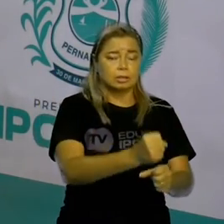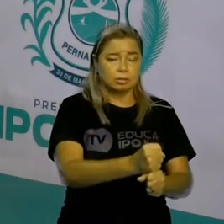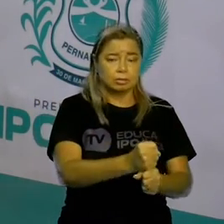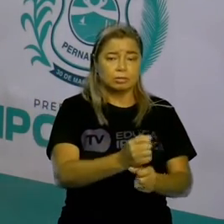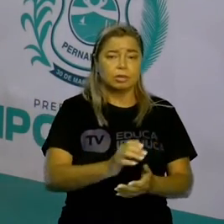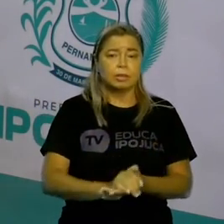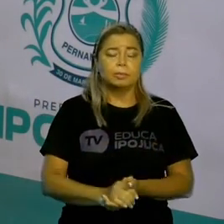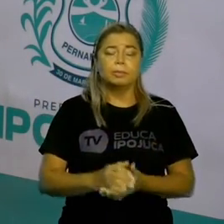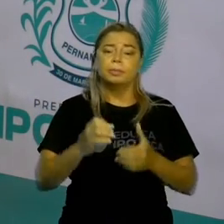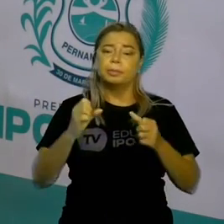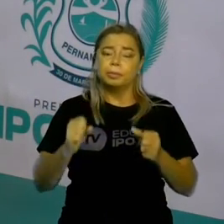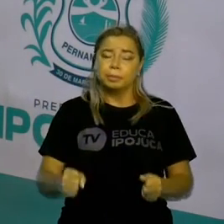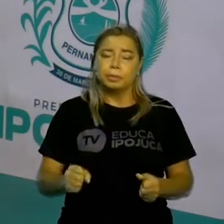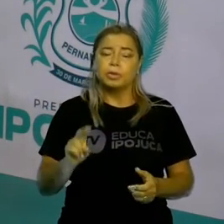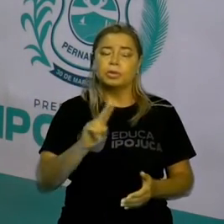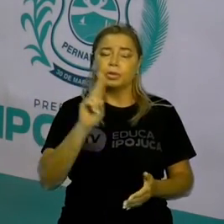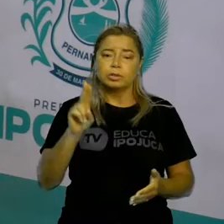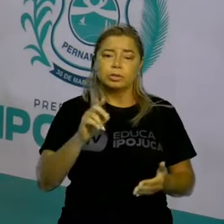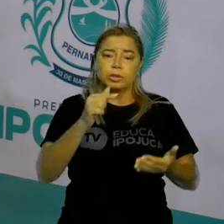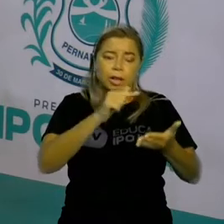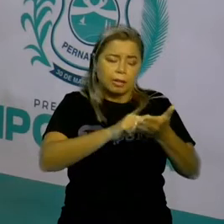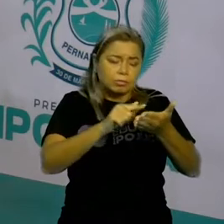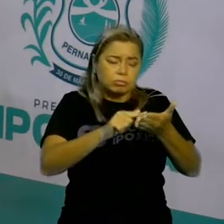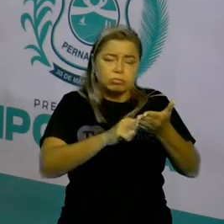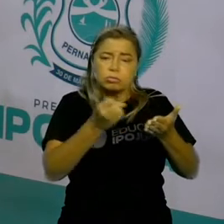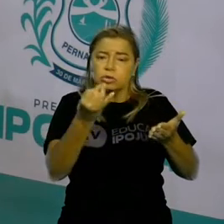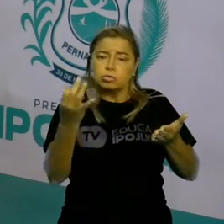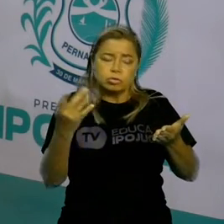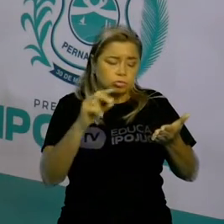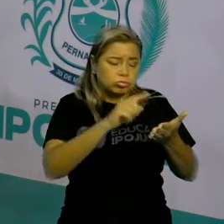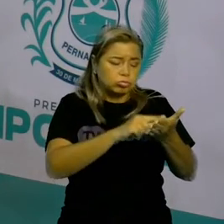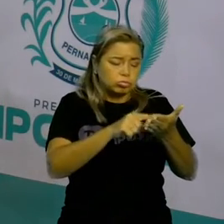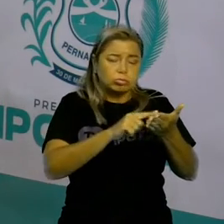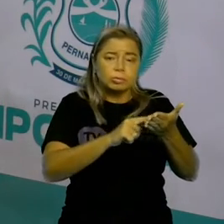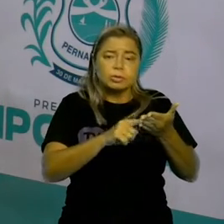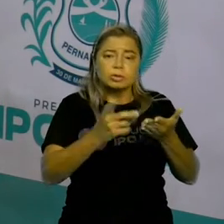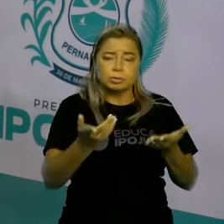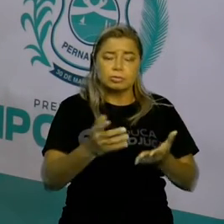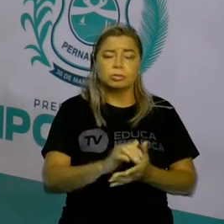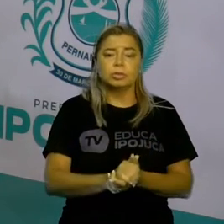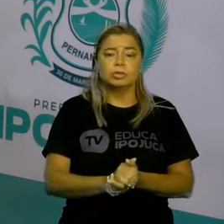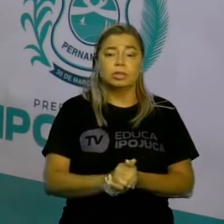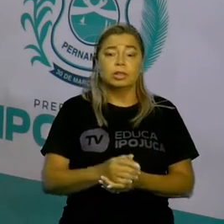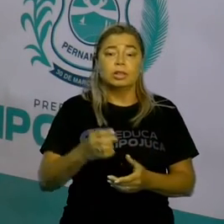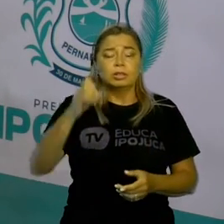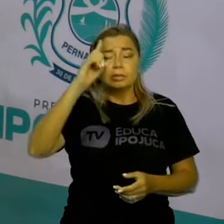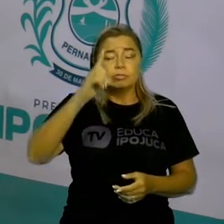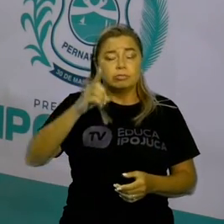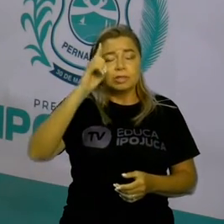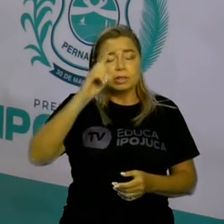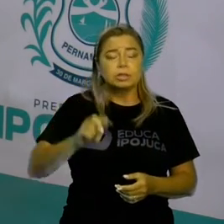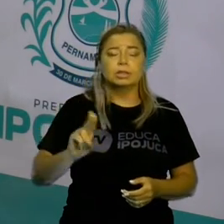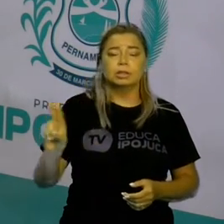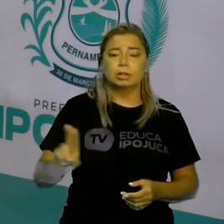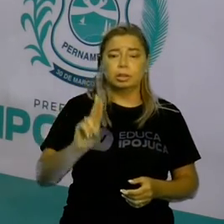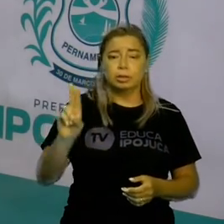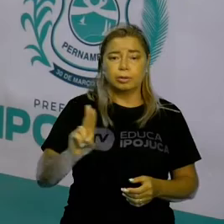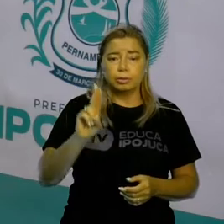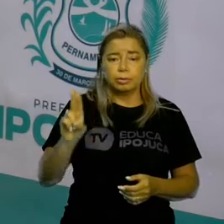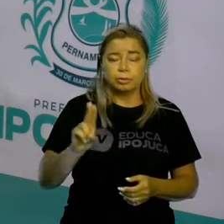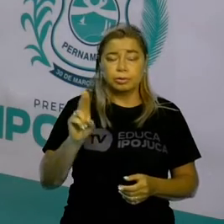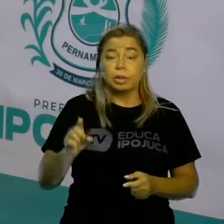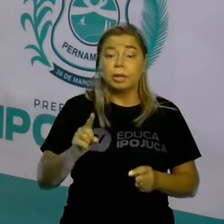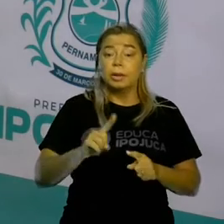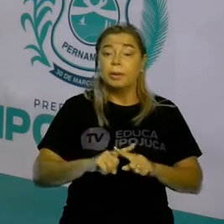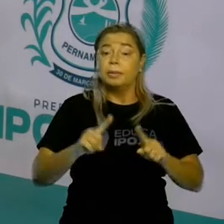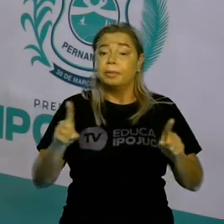utilizar a calculadora? Sim, pode utilizar. No dia a dia a gente vai fazer muito disso, tá bom? Mas também pode representar no